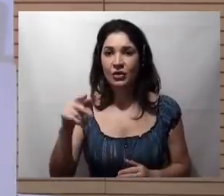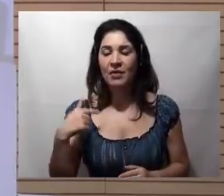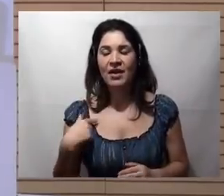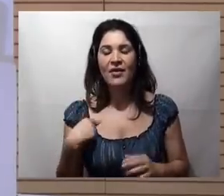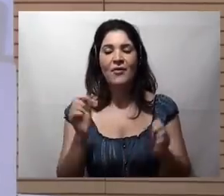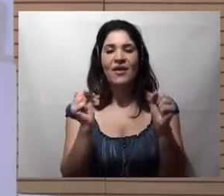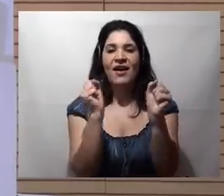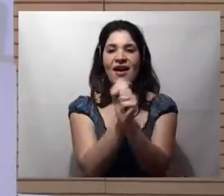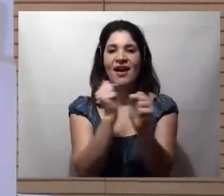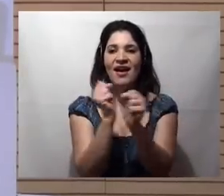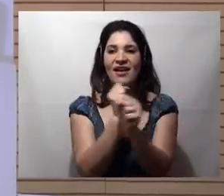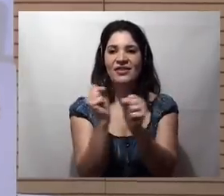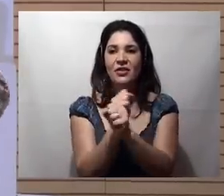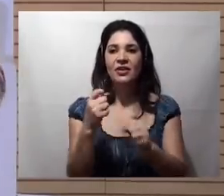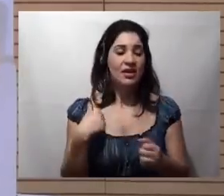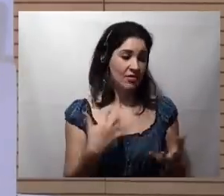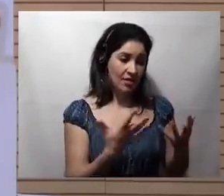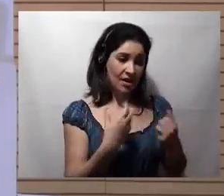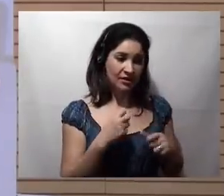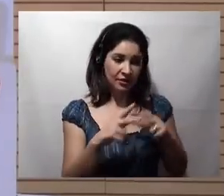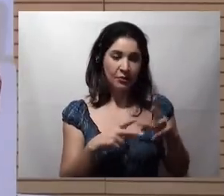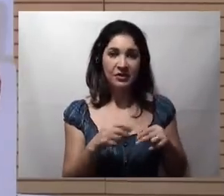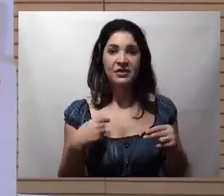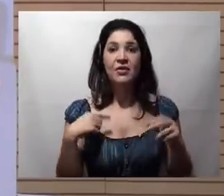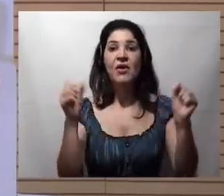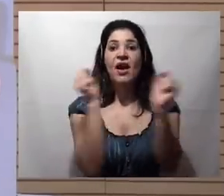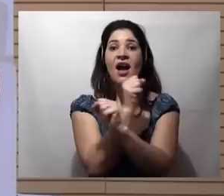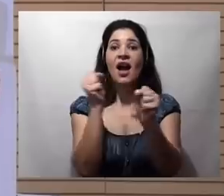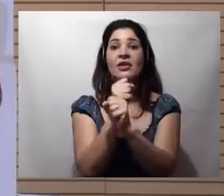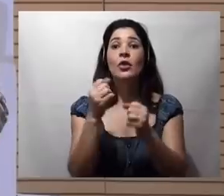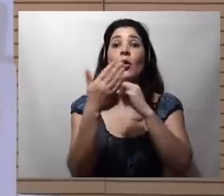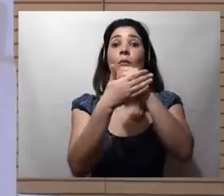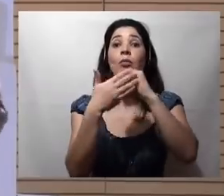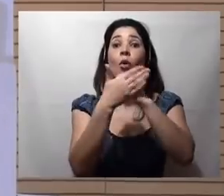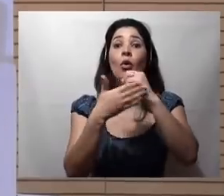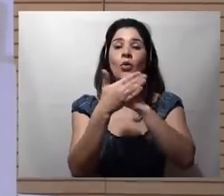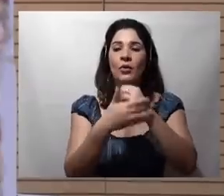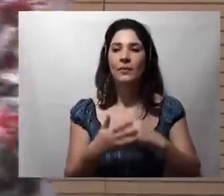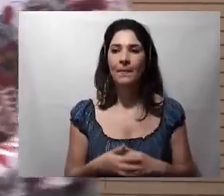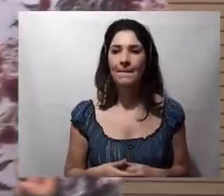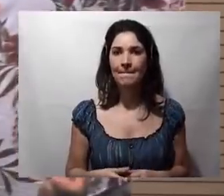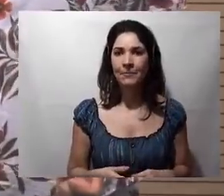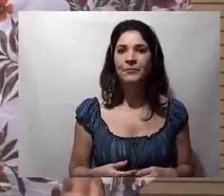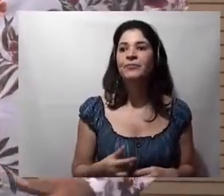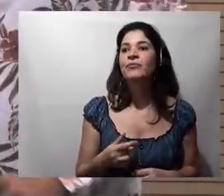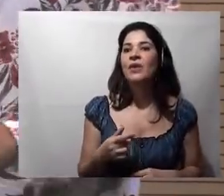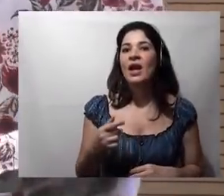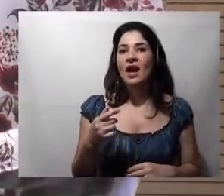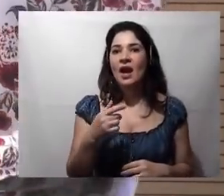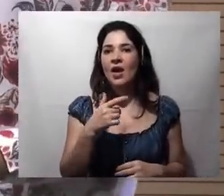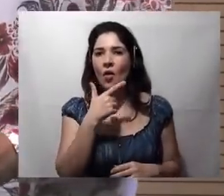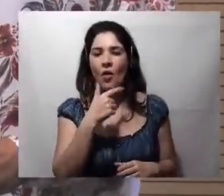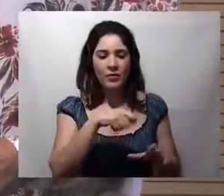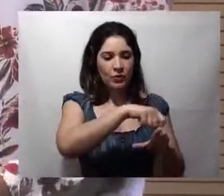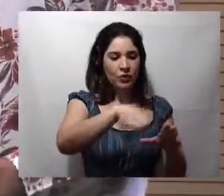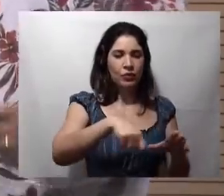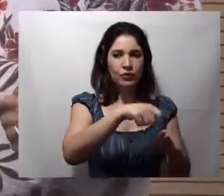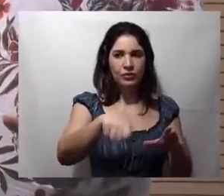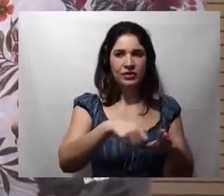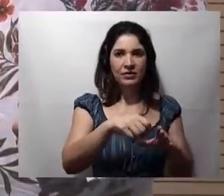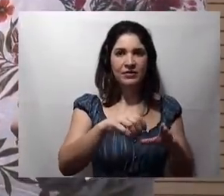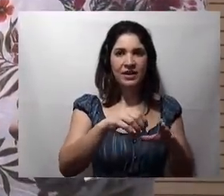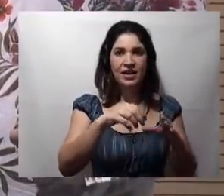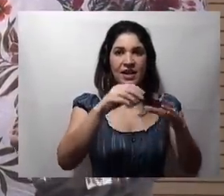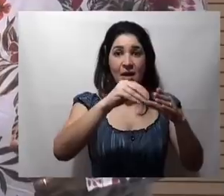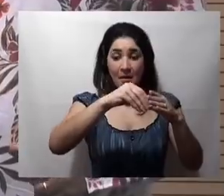demais obrigado a você de presente de barriga de porco aí meninas ele tava achando a barriga de porco aí aqui é sabe aquele pedaço